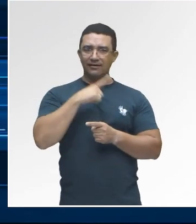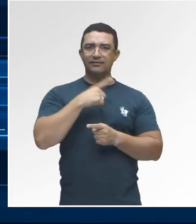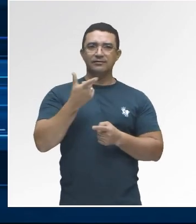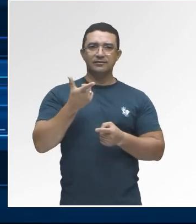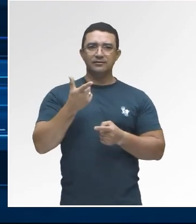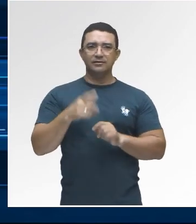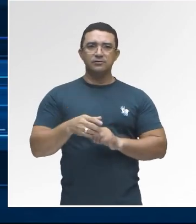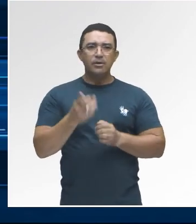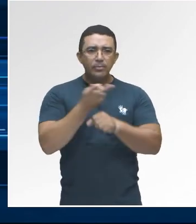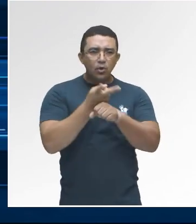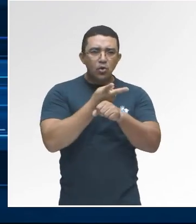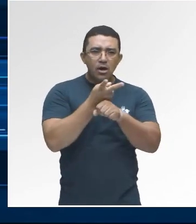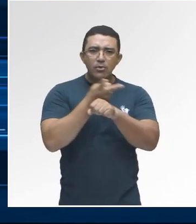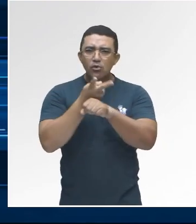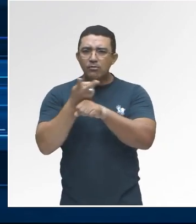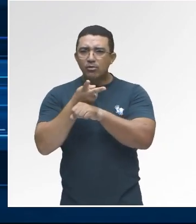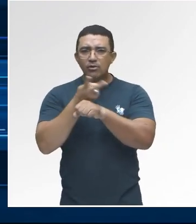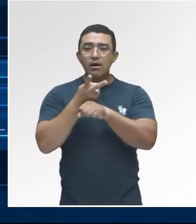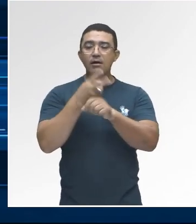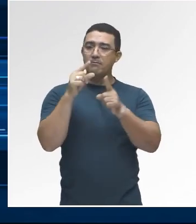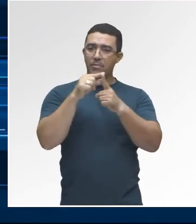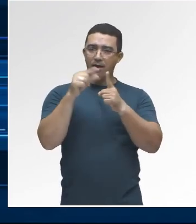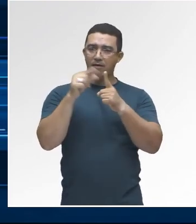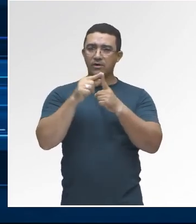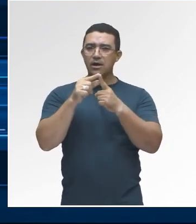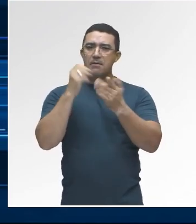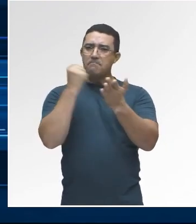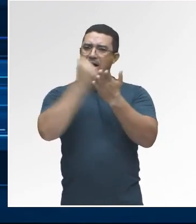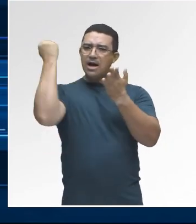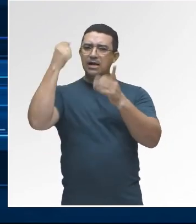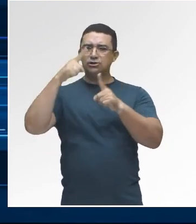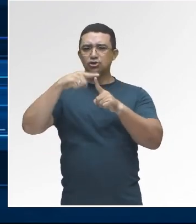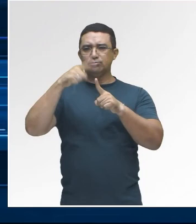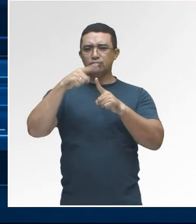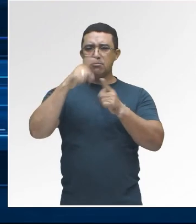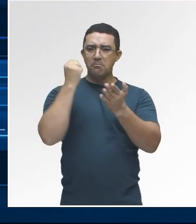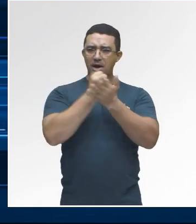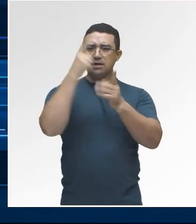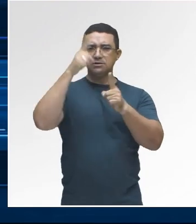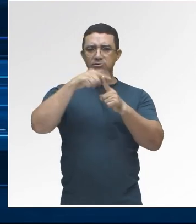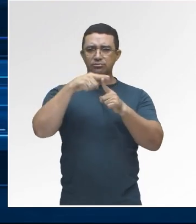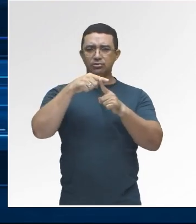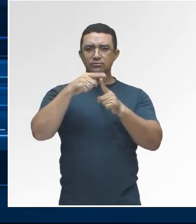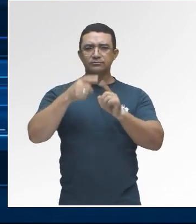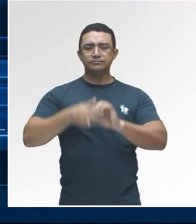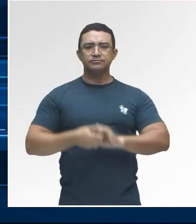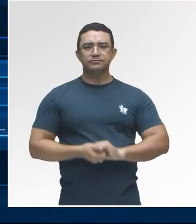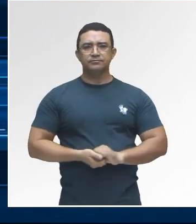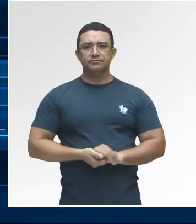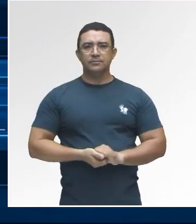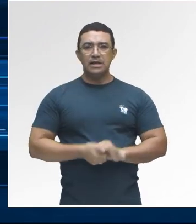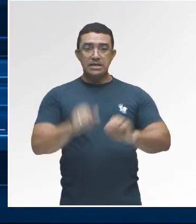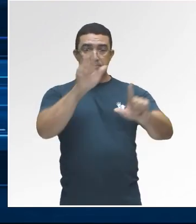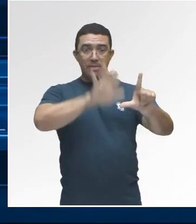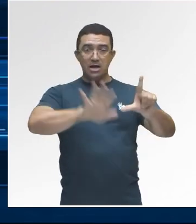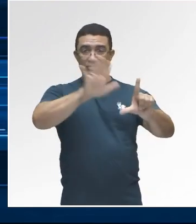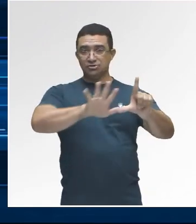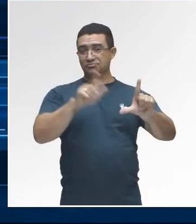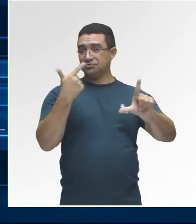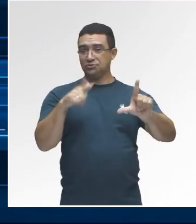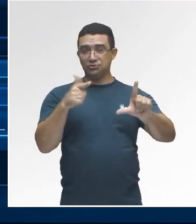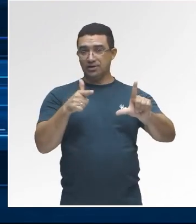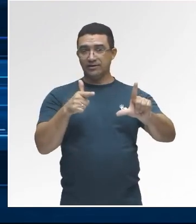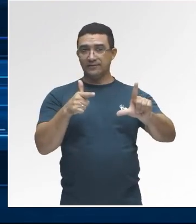Então, você procura as palavras cognatas, procura marcas tipográficas. Nesse caso aí, não tem nenhuma imagem, mas elas o ajudam